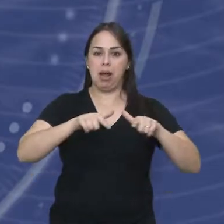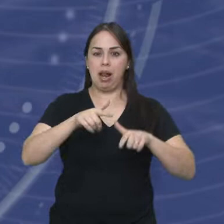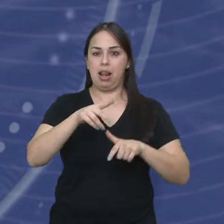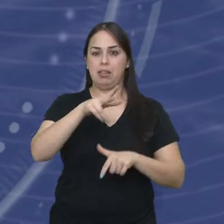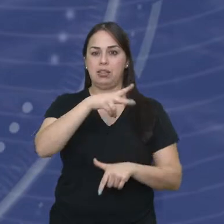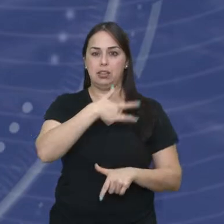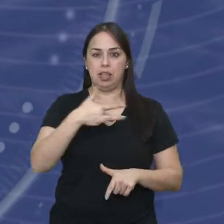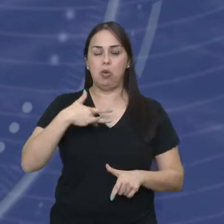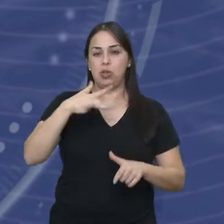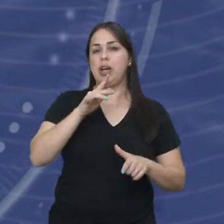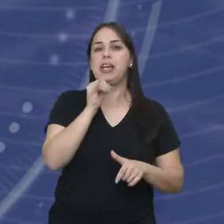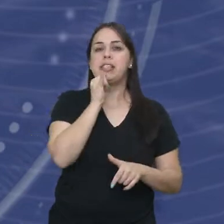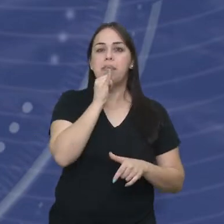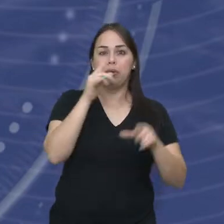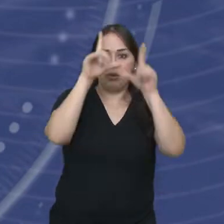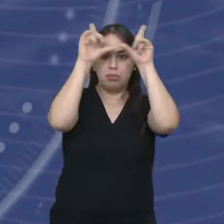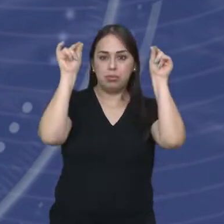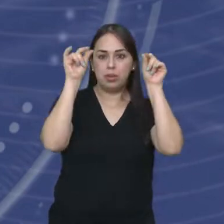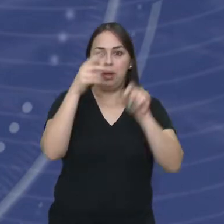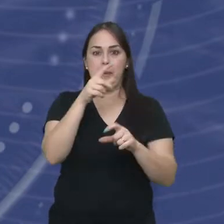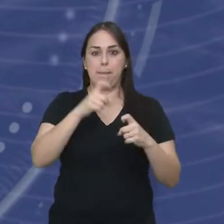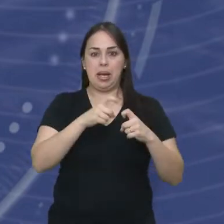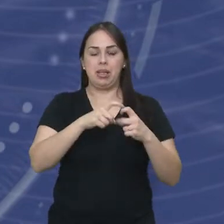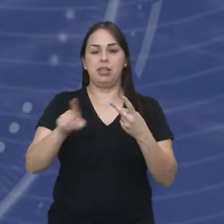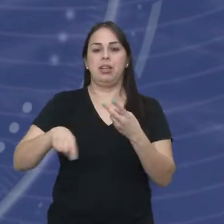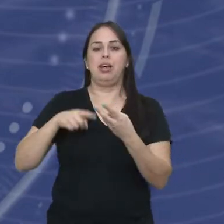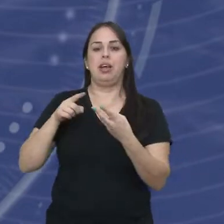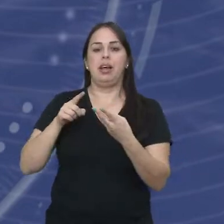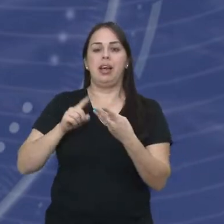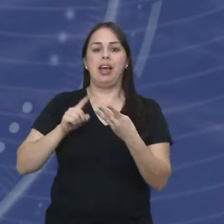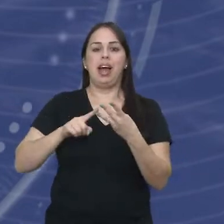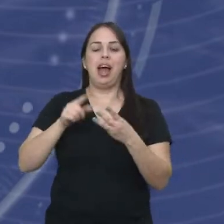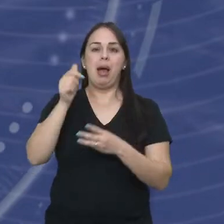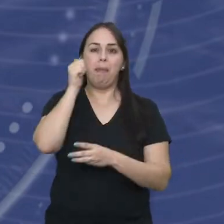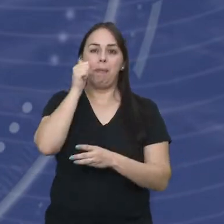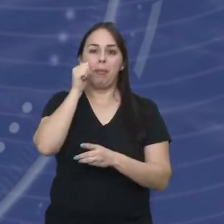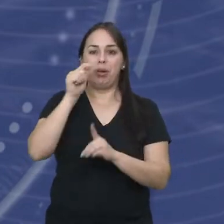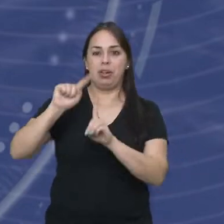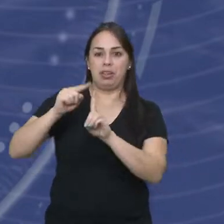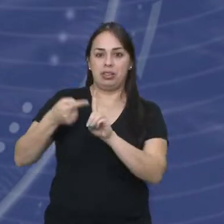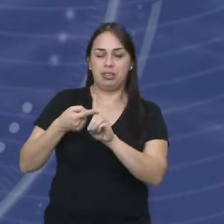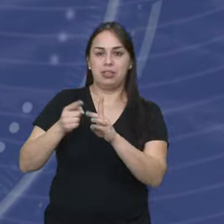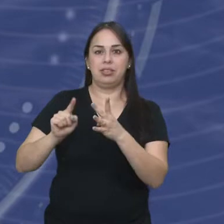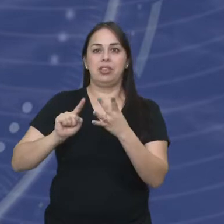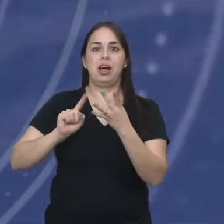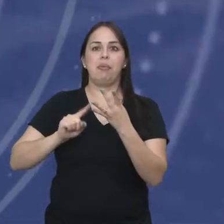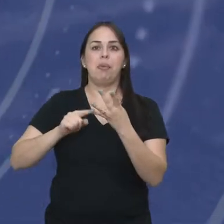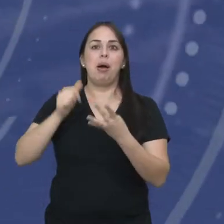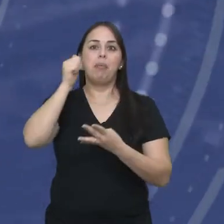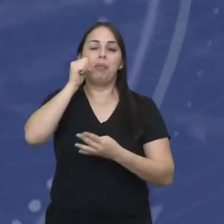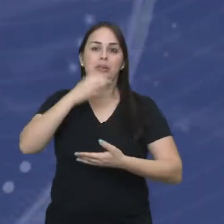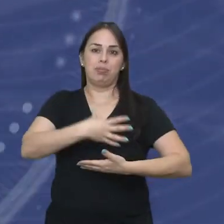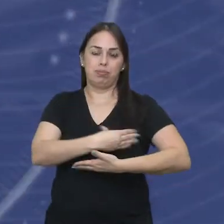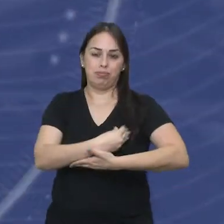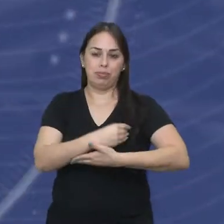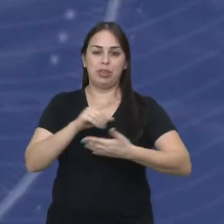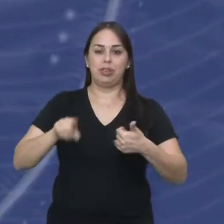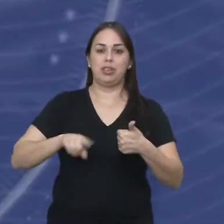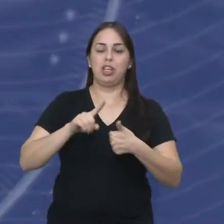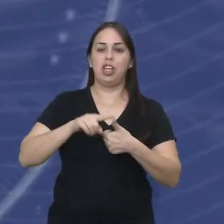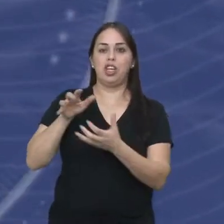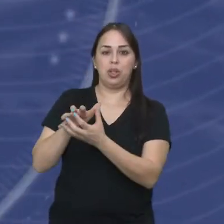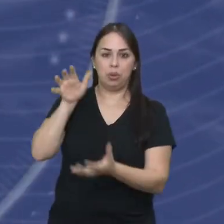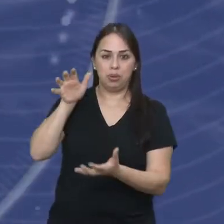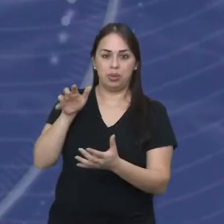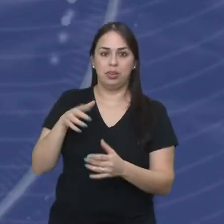puérperas e idosos. Nos últimos 6 anos, de 2015 para 2021, a